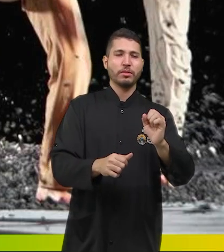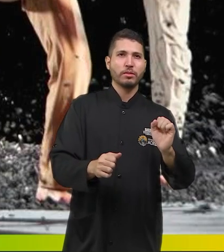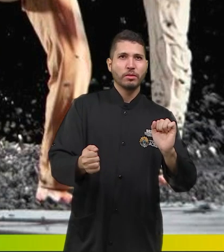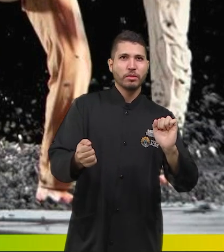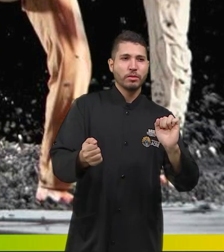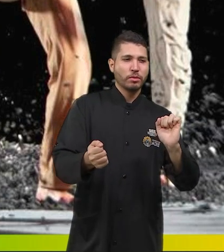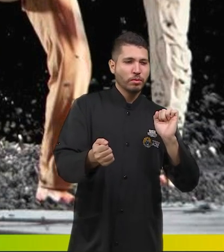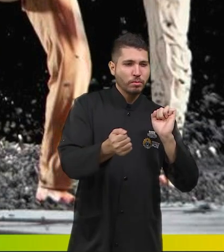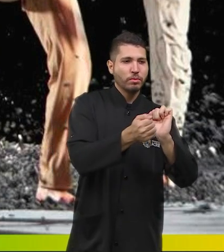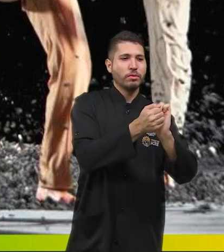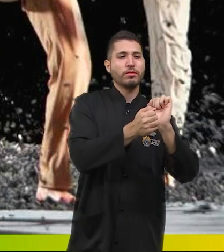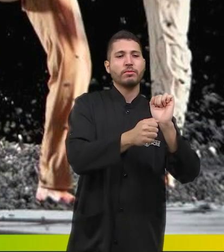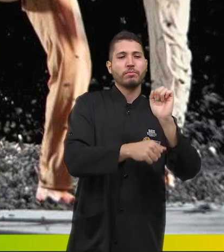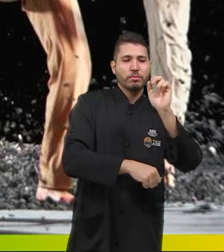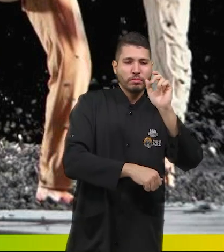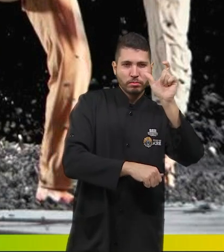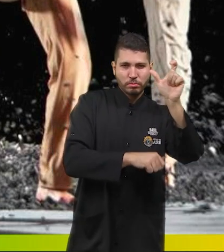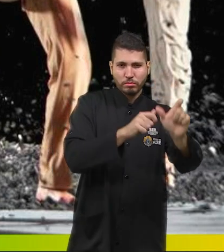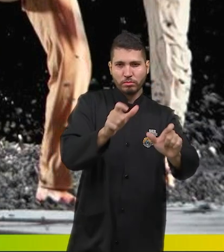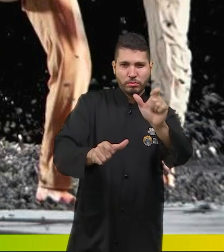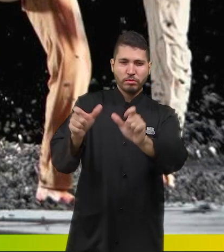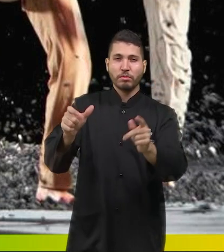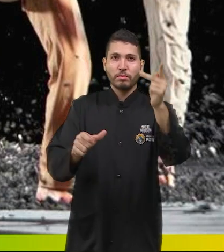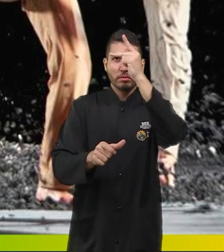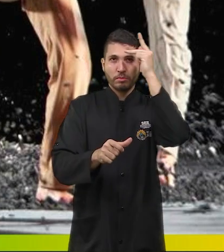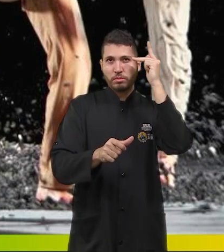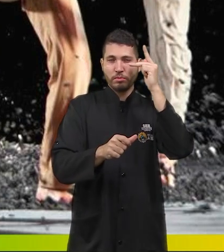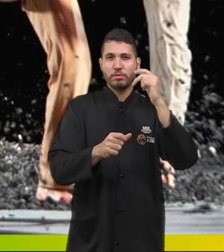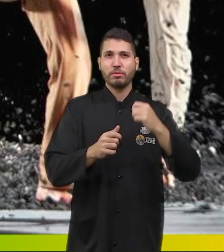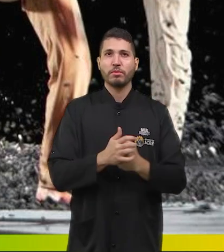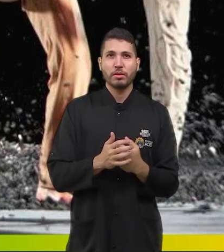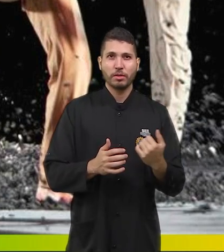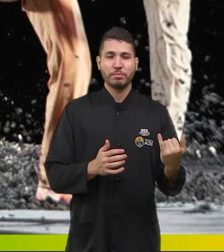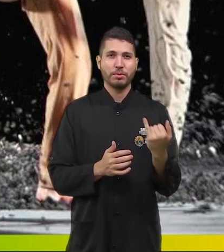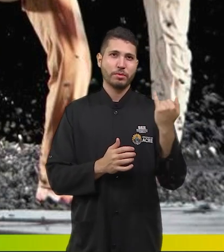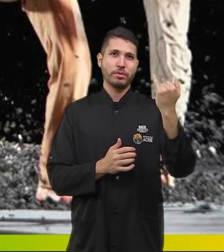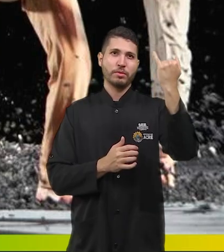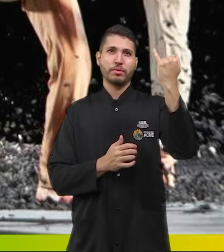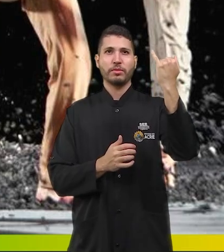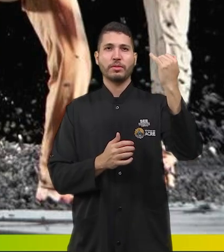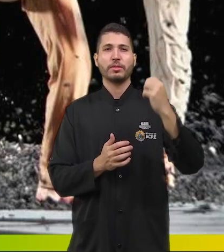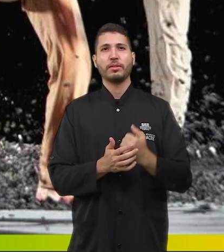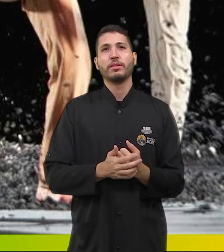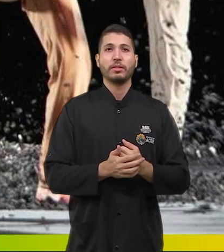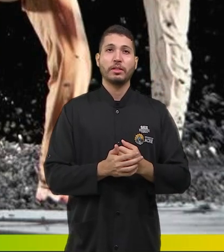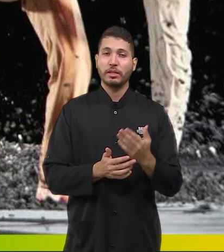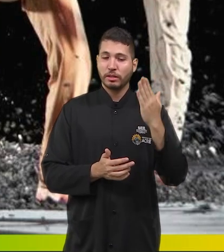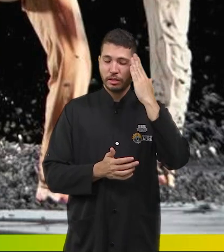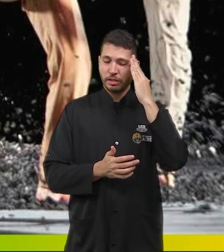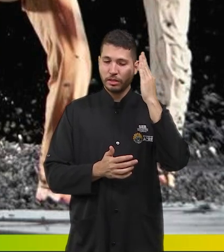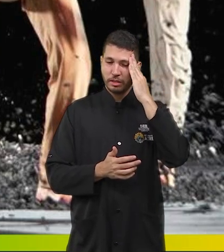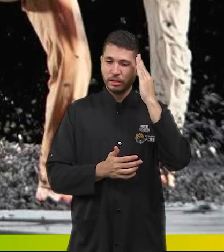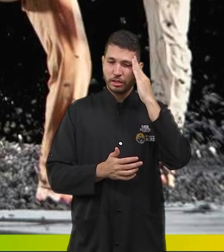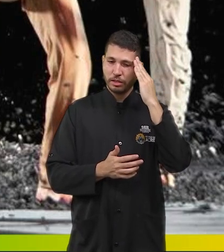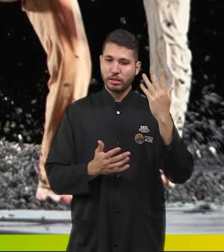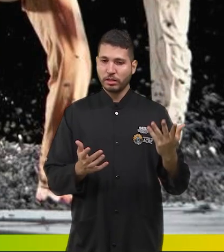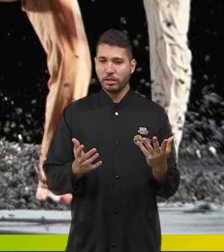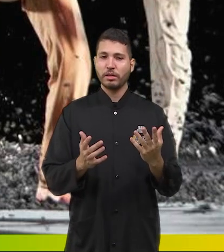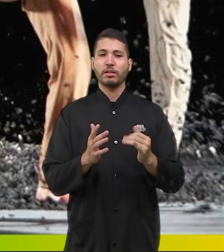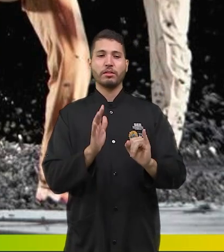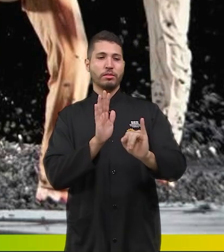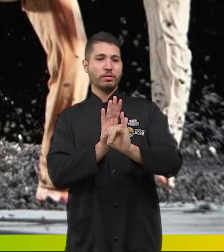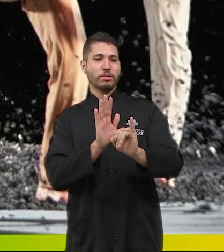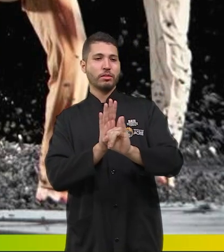desenvolver essas capacidades é essencial para reconhecer o corpo como espaço de construção de sentimentos, de